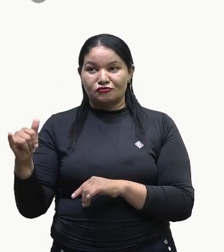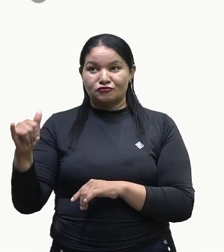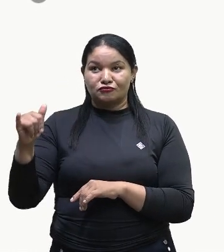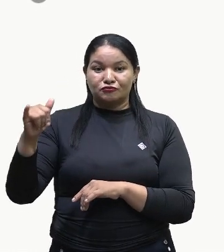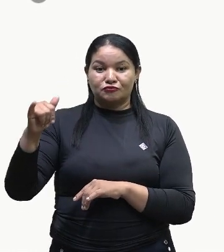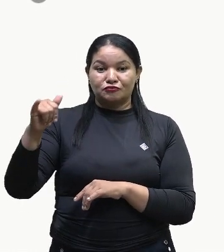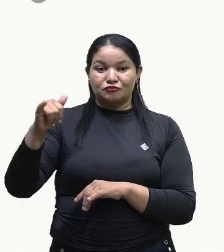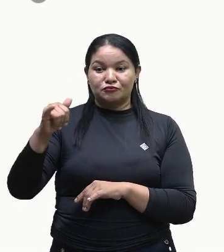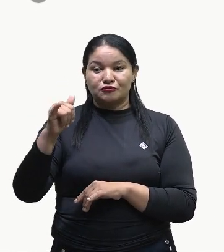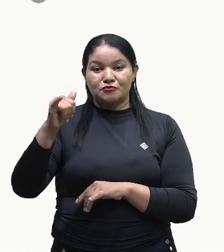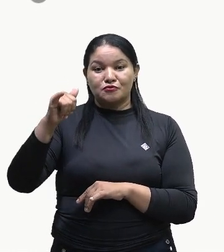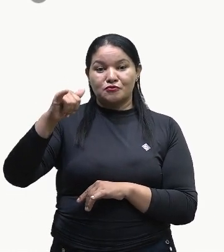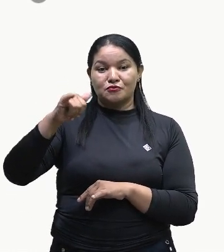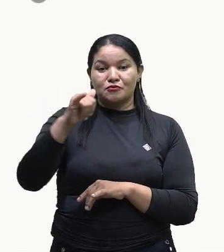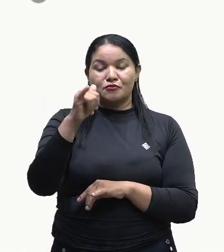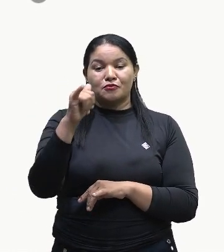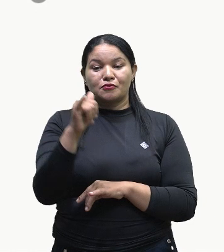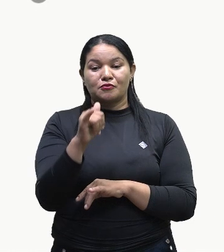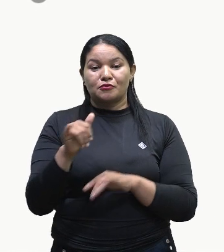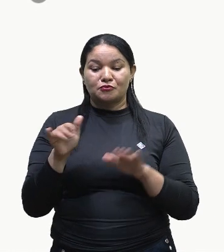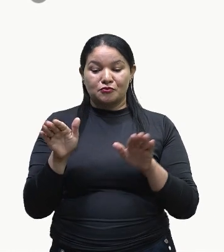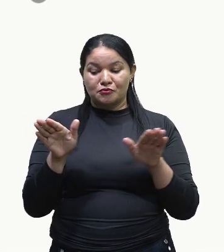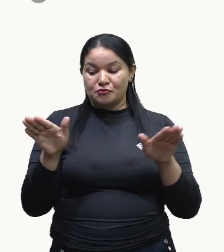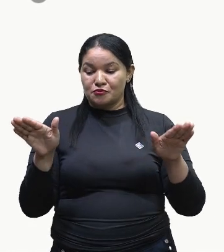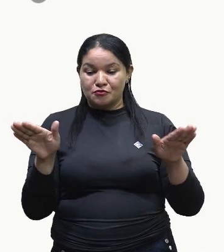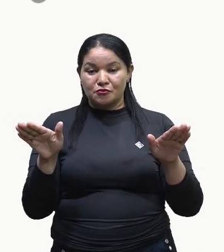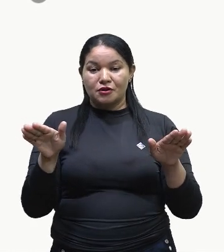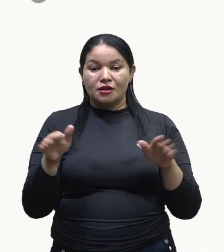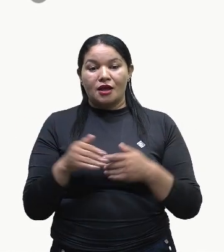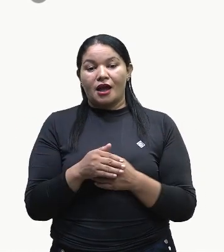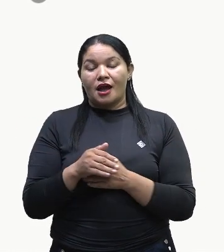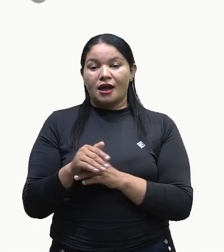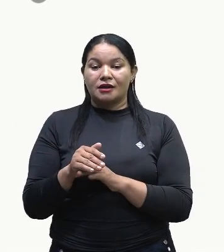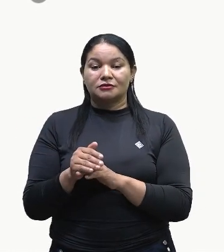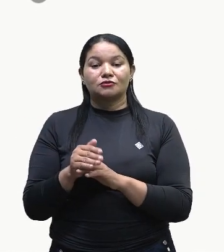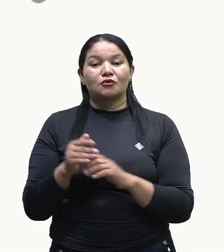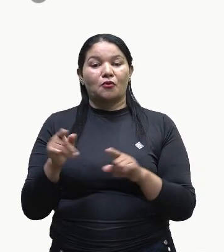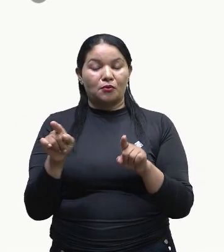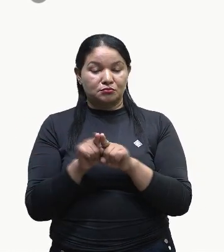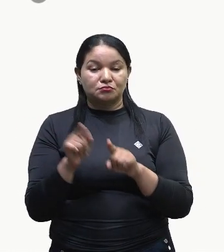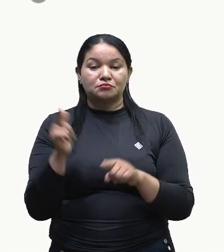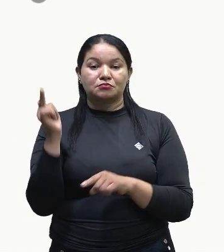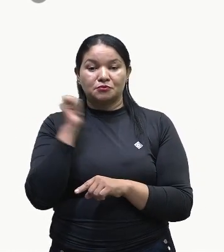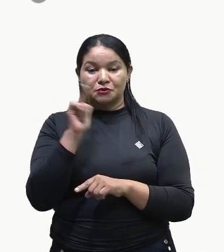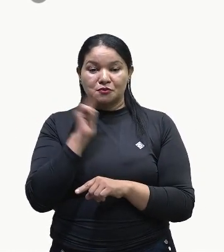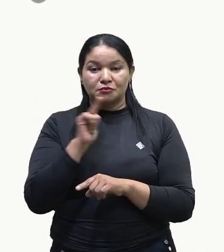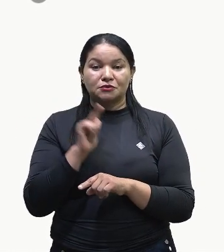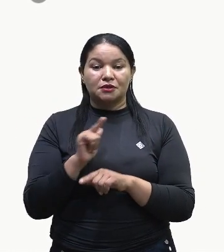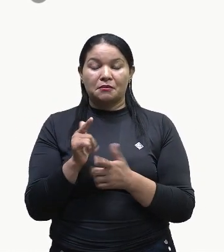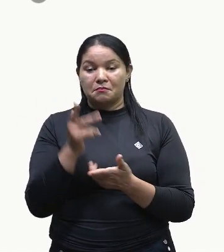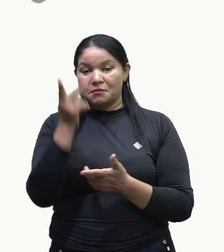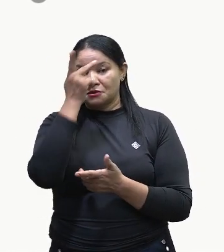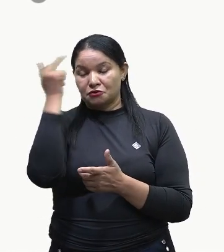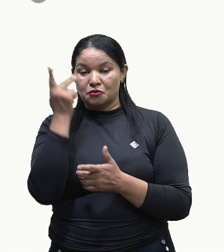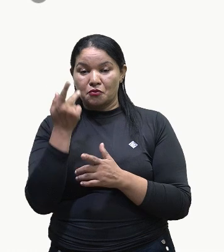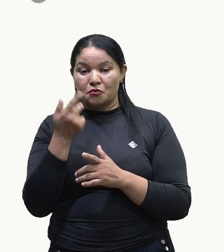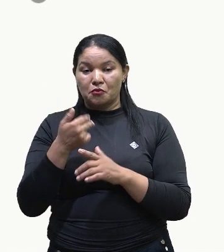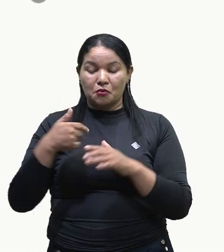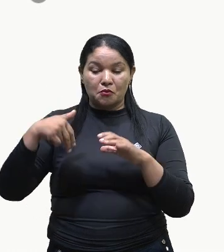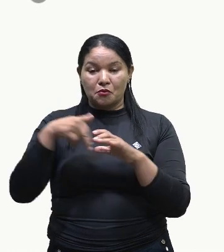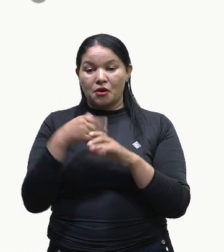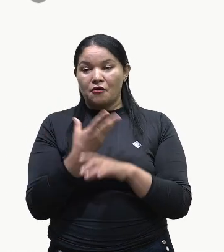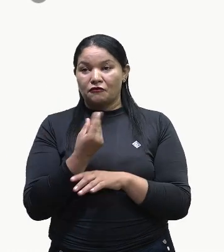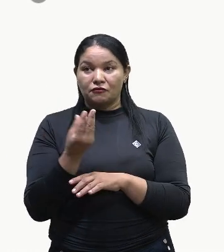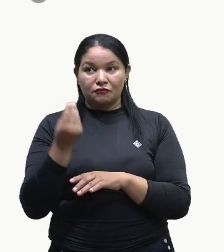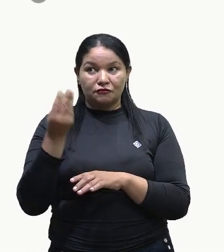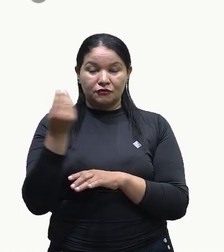através de asas e motores para fazer essa locomoção de pessoas, né? Aqui a gente